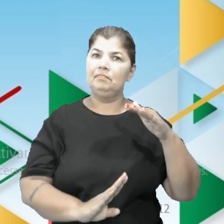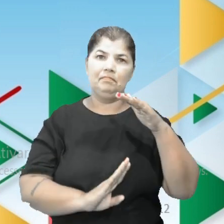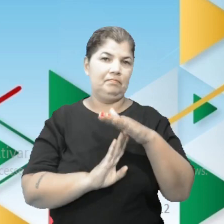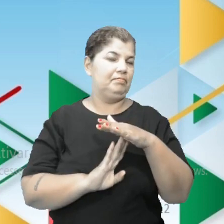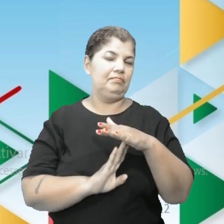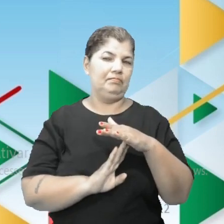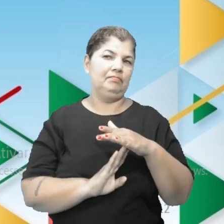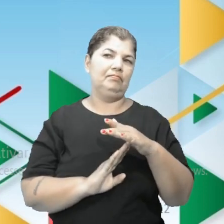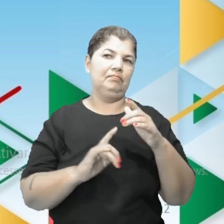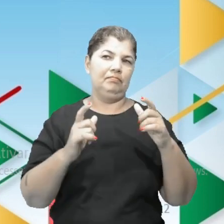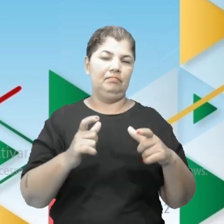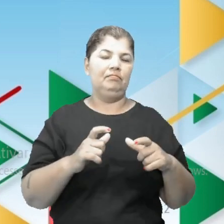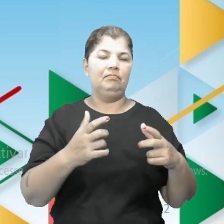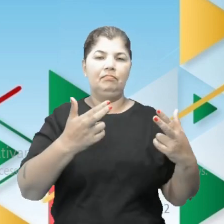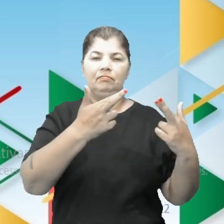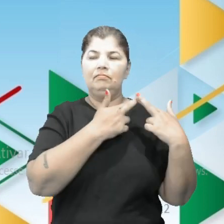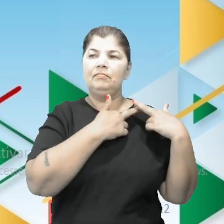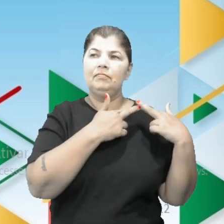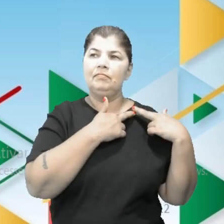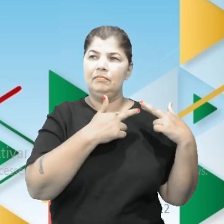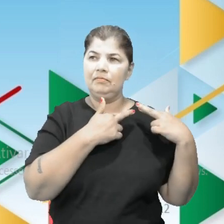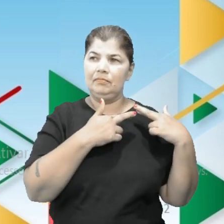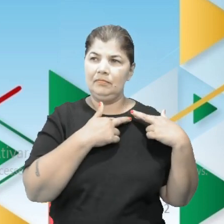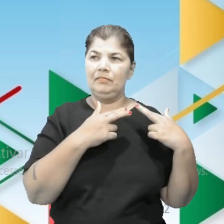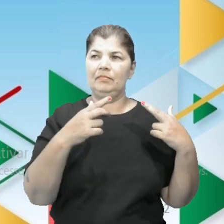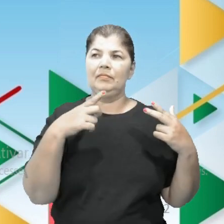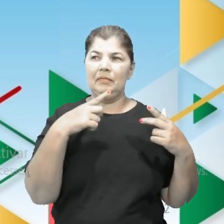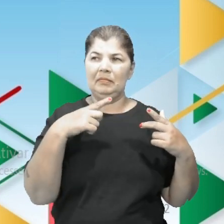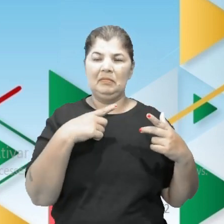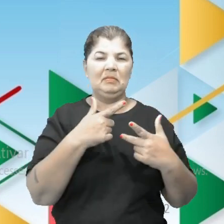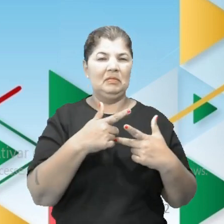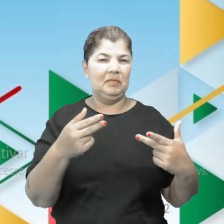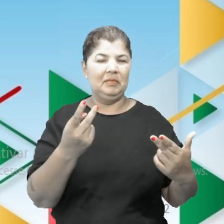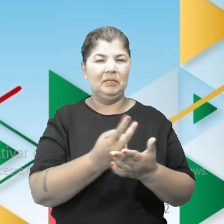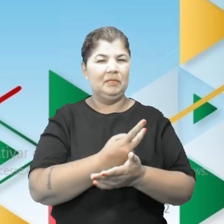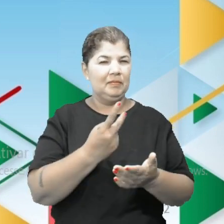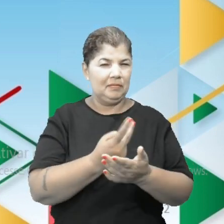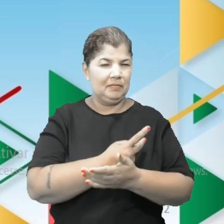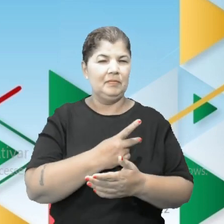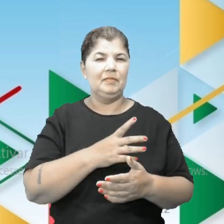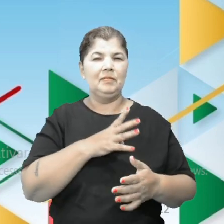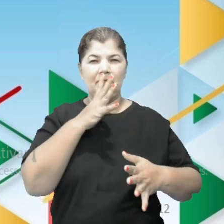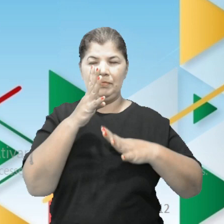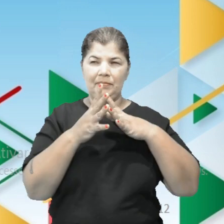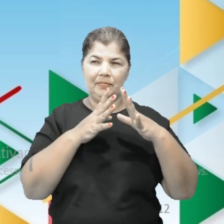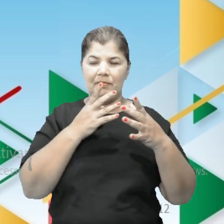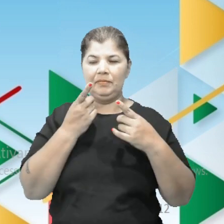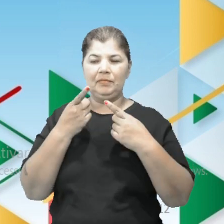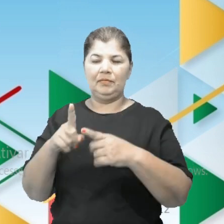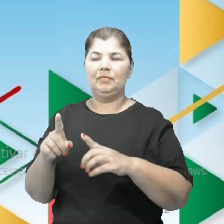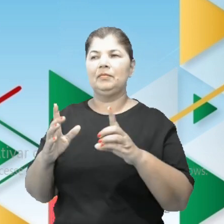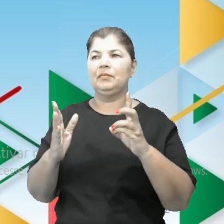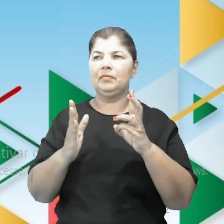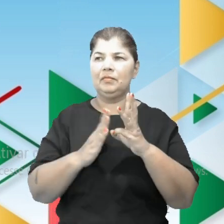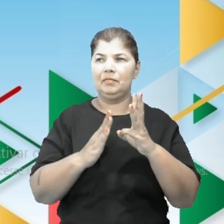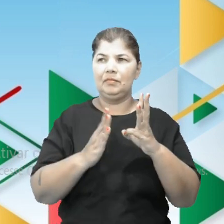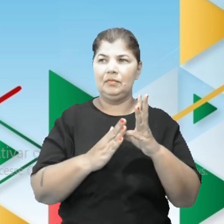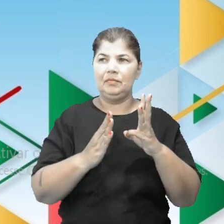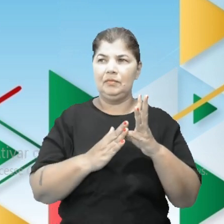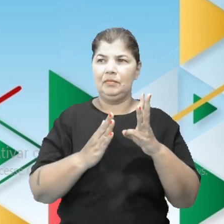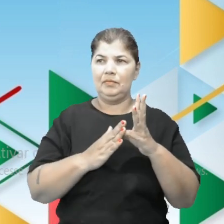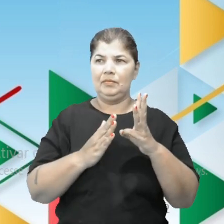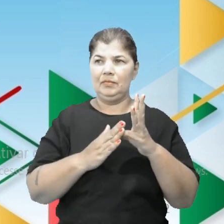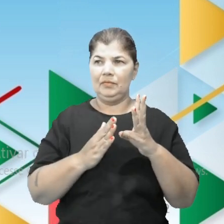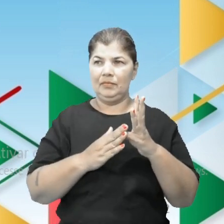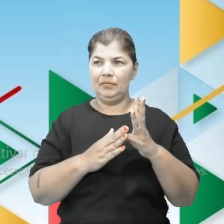Tinta, responsável por abusos cometidos contra os índios e taios. Então,